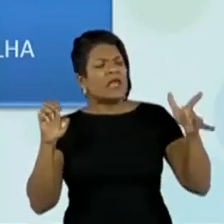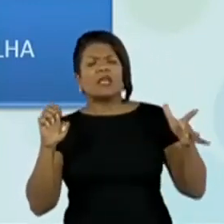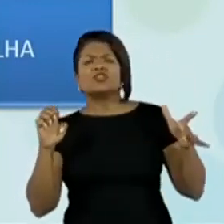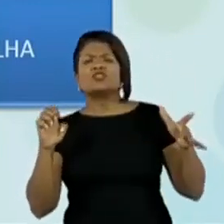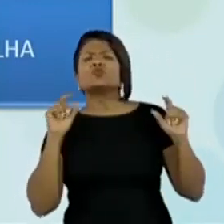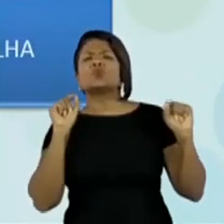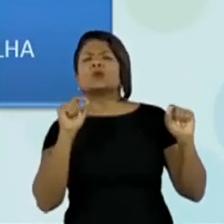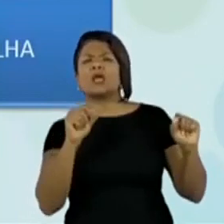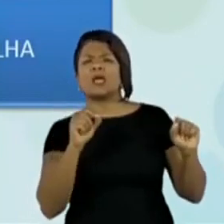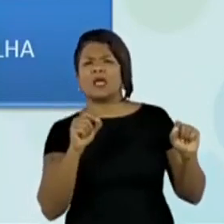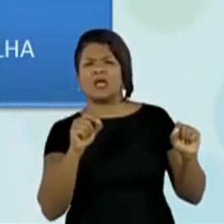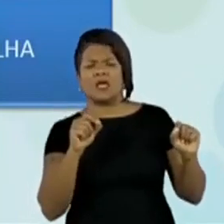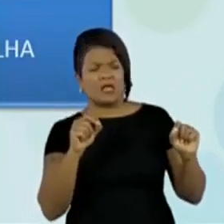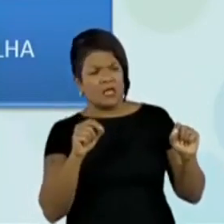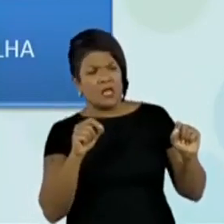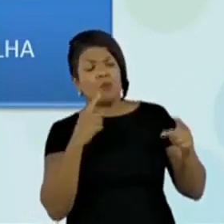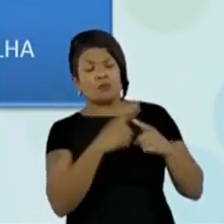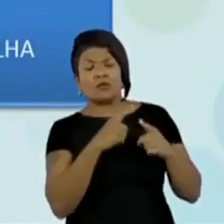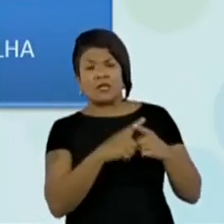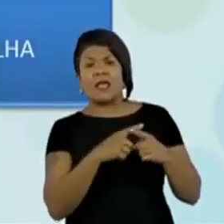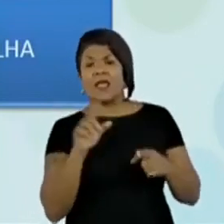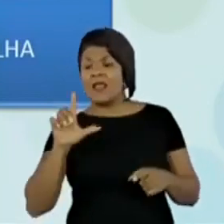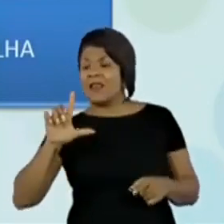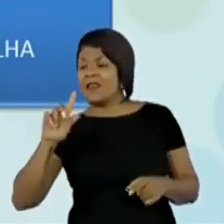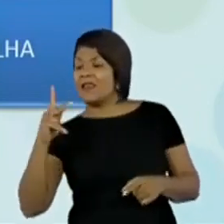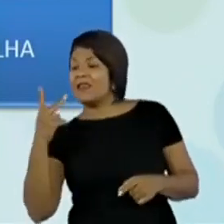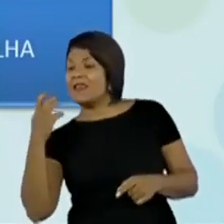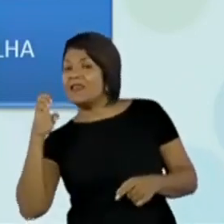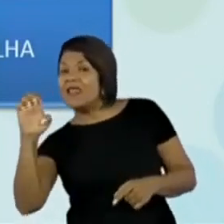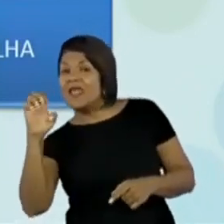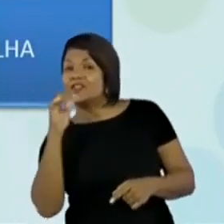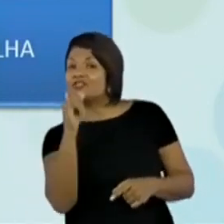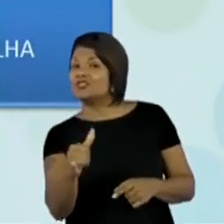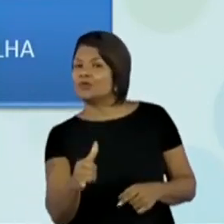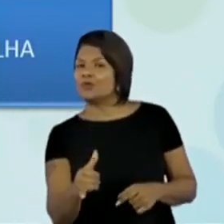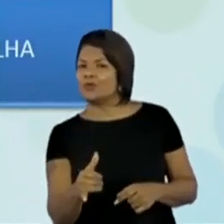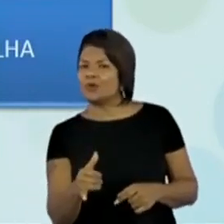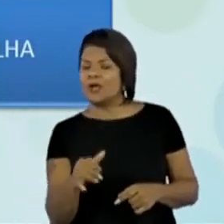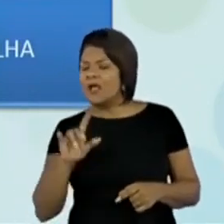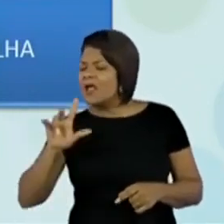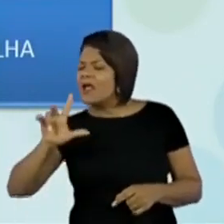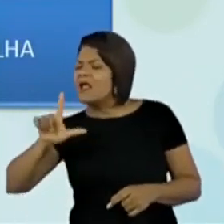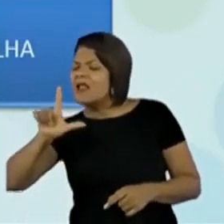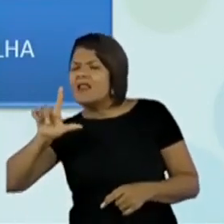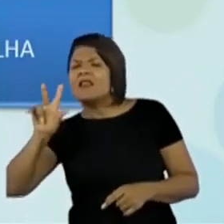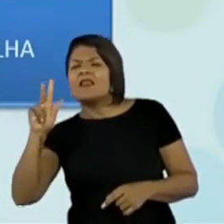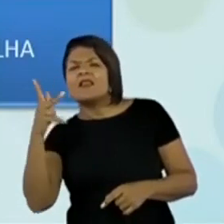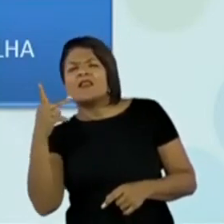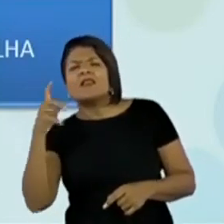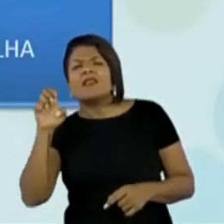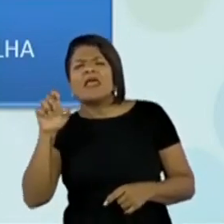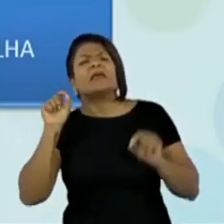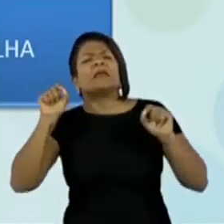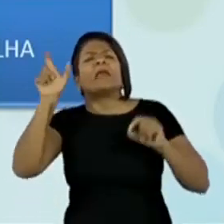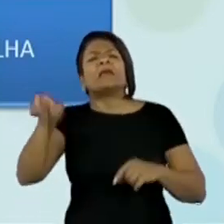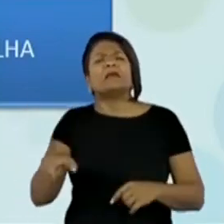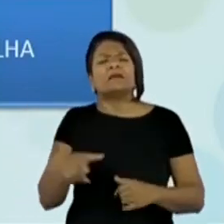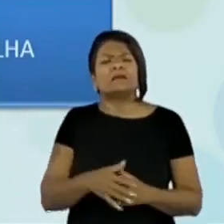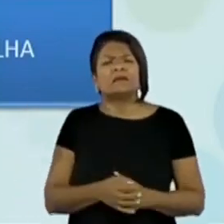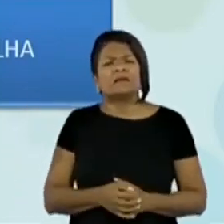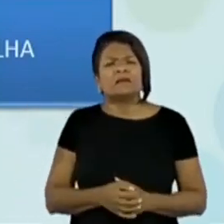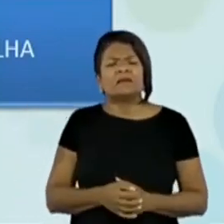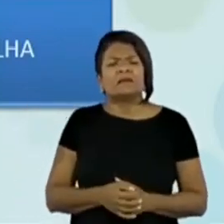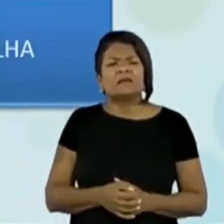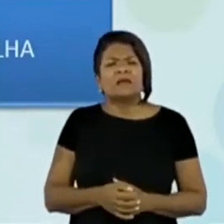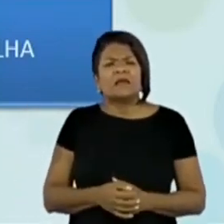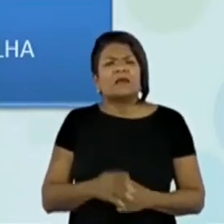quê? Porque lhe digo que está com ar insuportável, repito que sim, e falarei sempre que lhe der na cabeça. Quem é esse lhe?